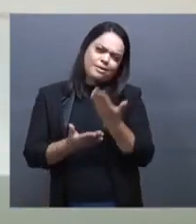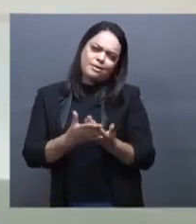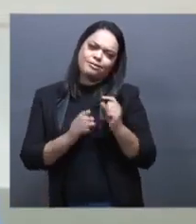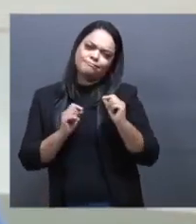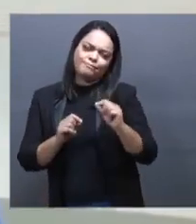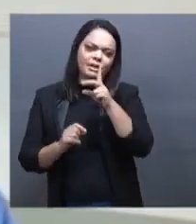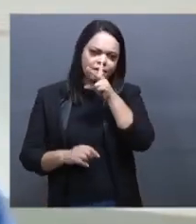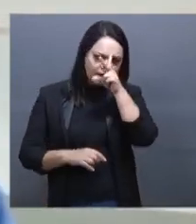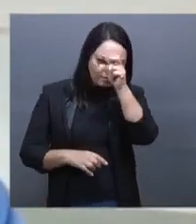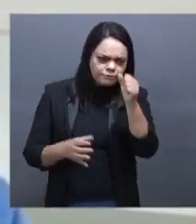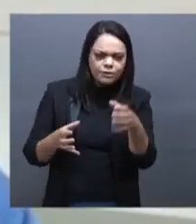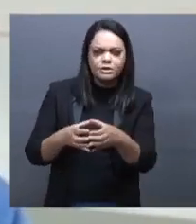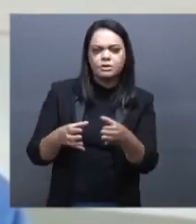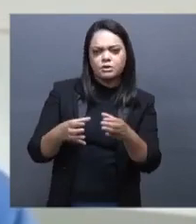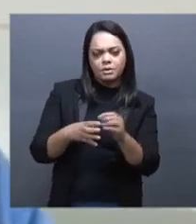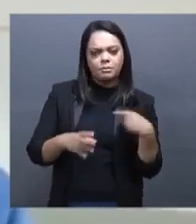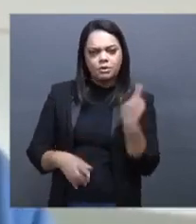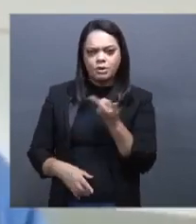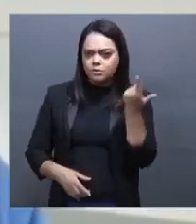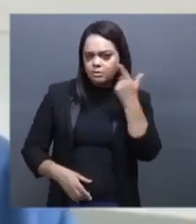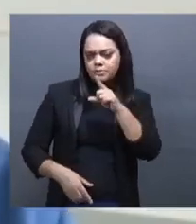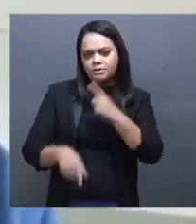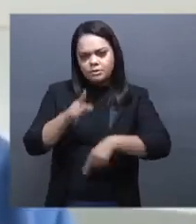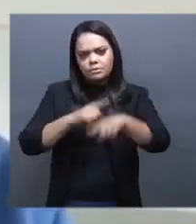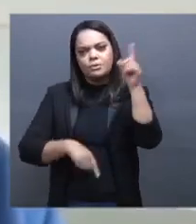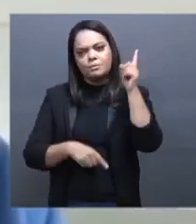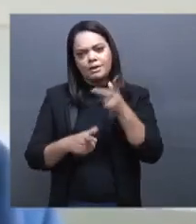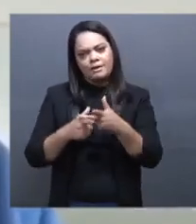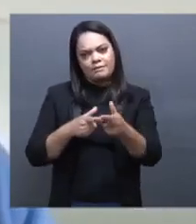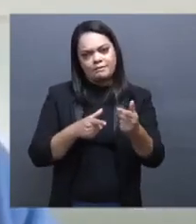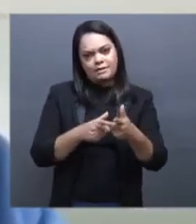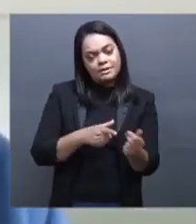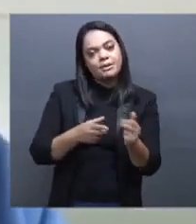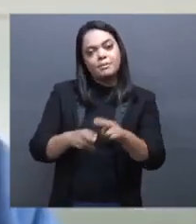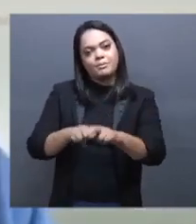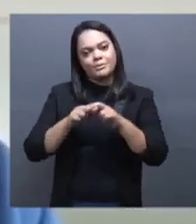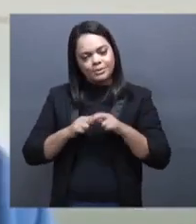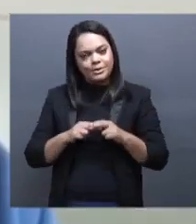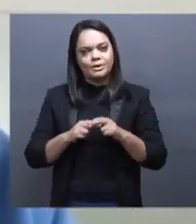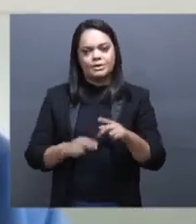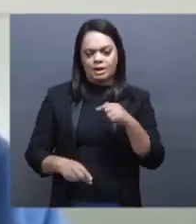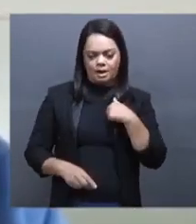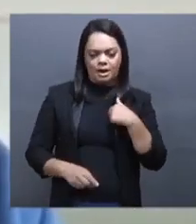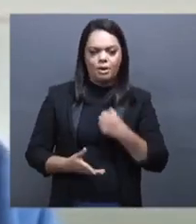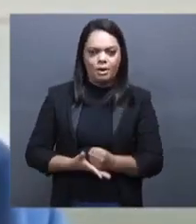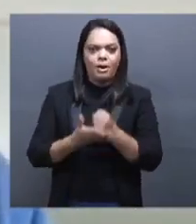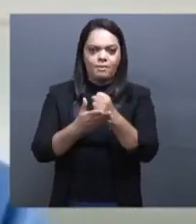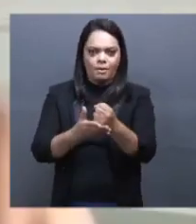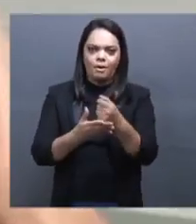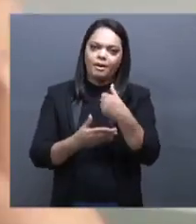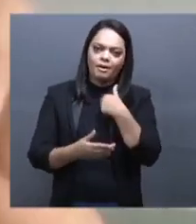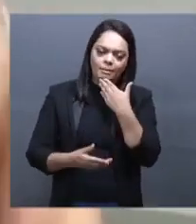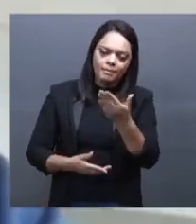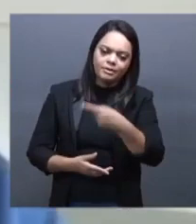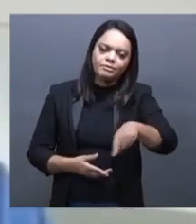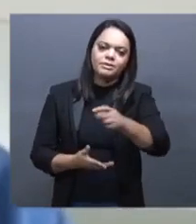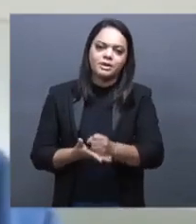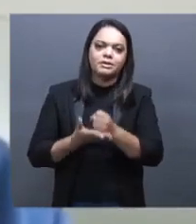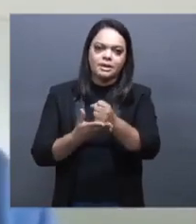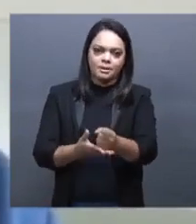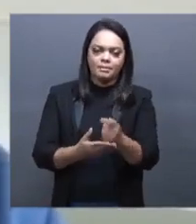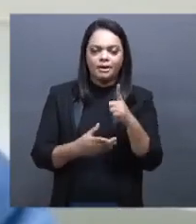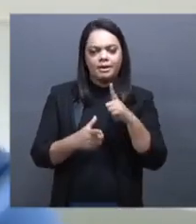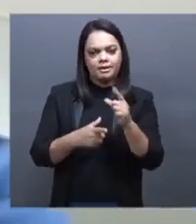força do coletivo para a gente superar e vencer essa crise. Portanto, pessoal, conte comigo, conto com vocês e